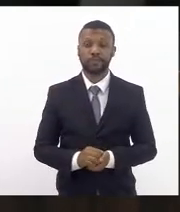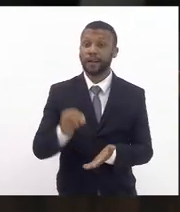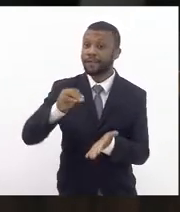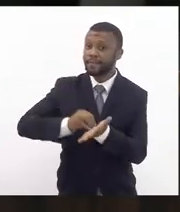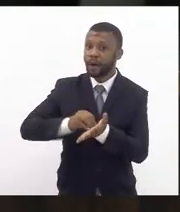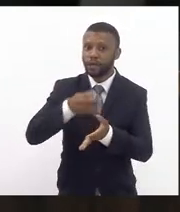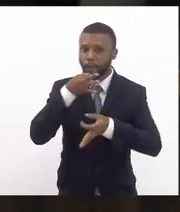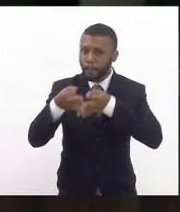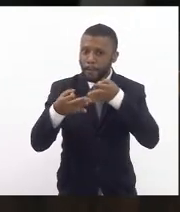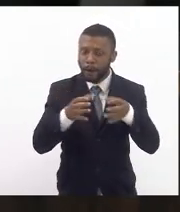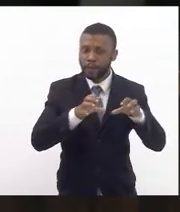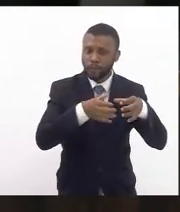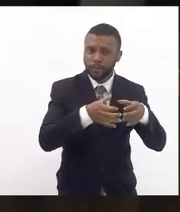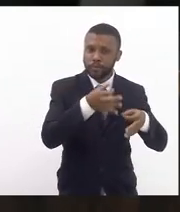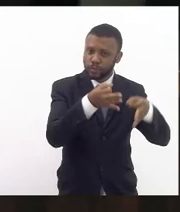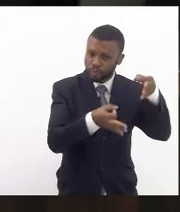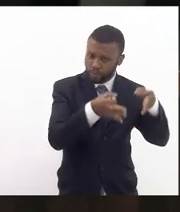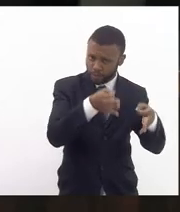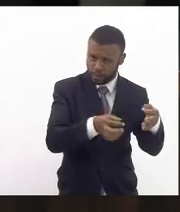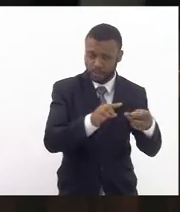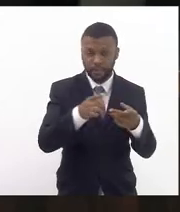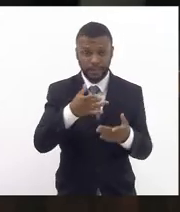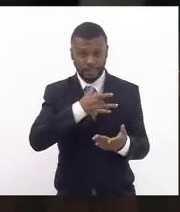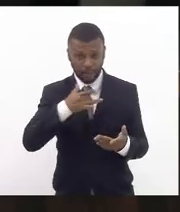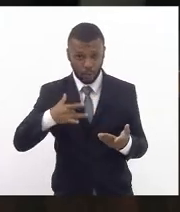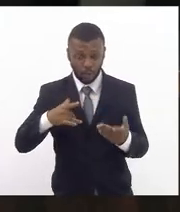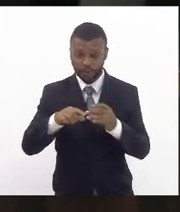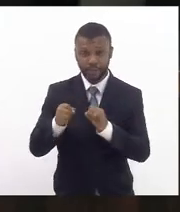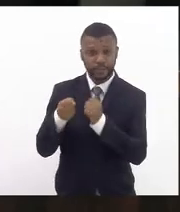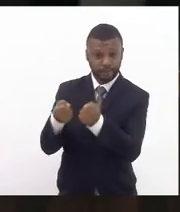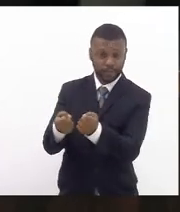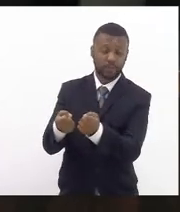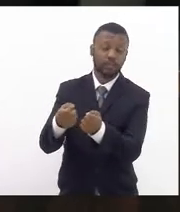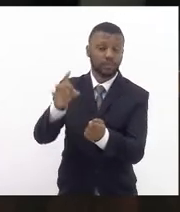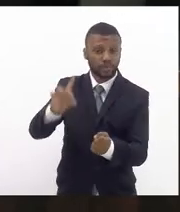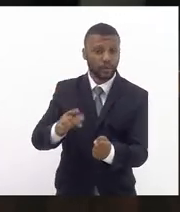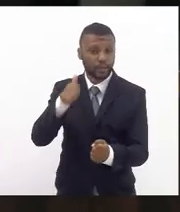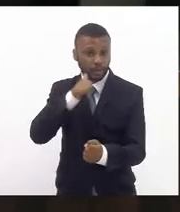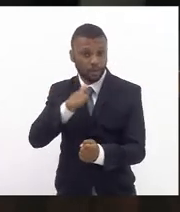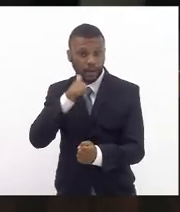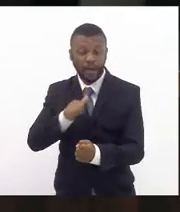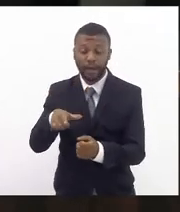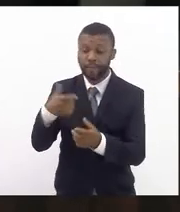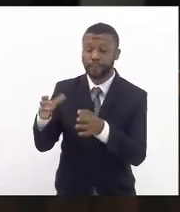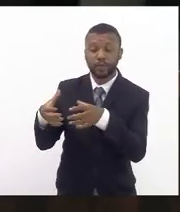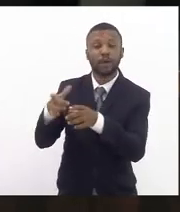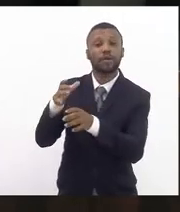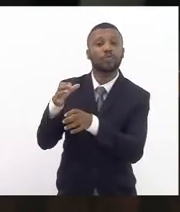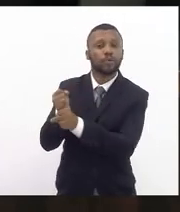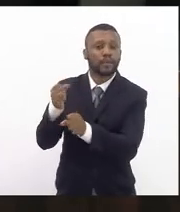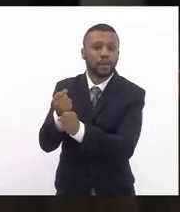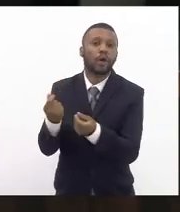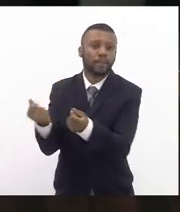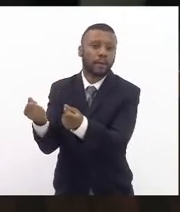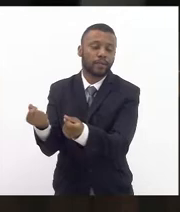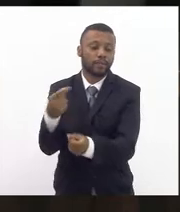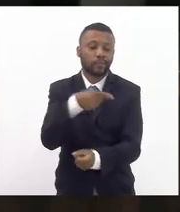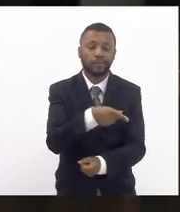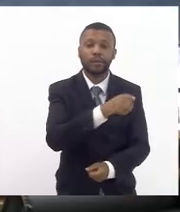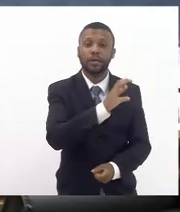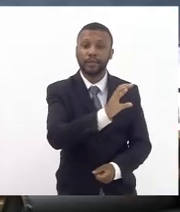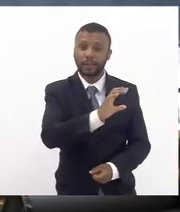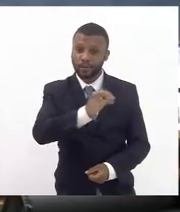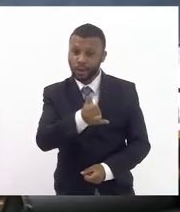pareceres das comissões de Constituição e Justiça, de Saúde, Defesa do Direito da Mulher e de Orçamento. Para emitir parecer pela Comissão de Constituição e Justiça, deputado Márcio